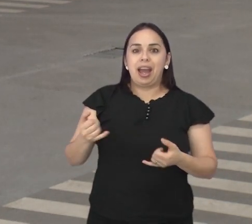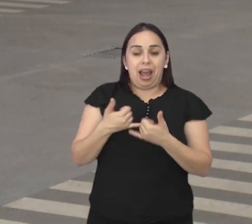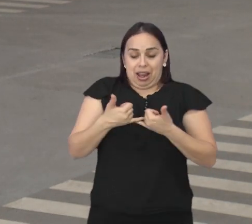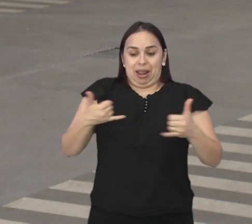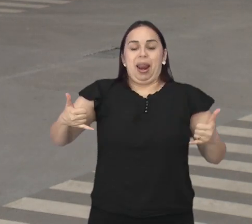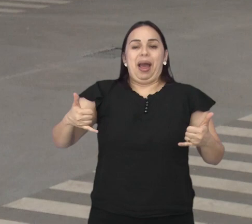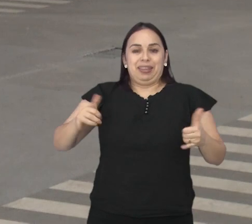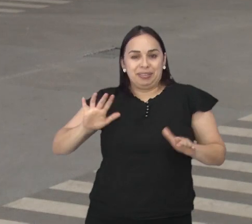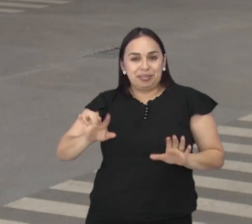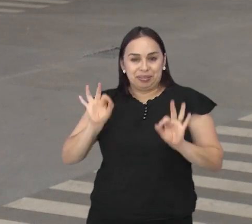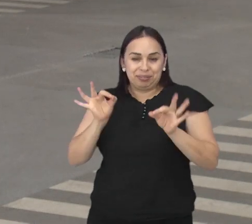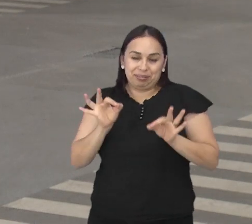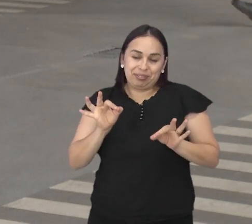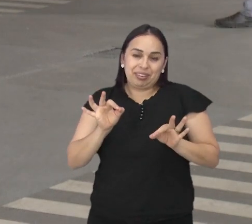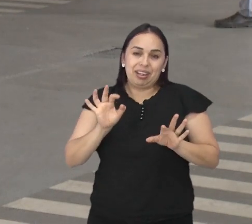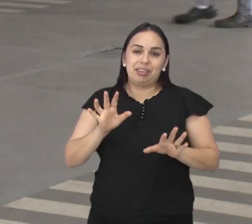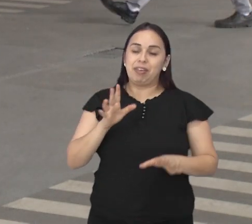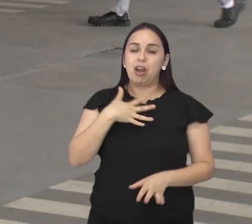adrenalina.